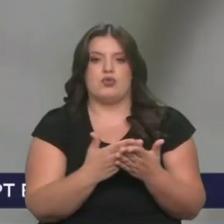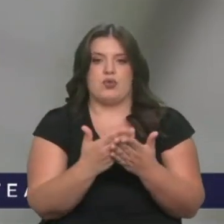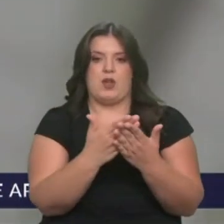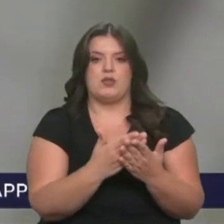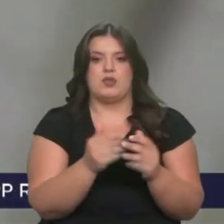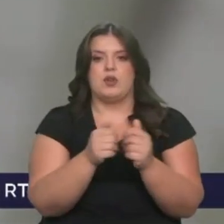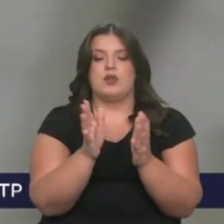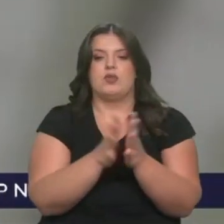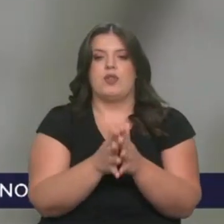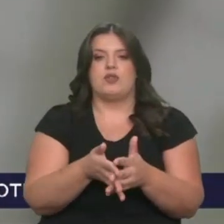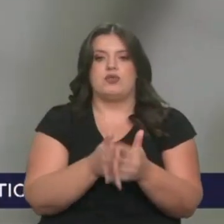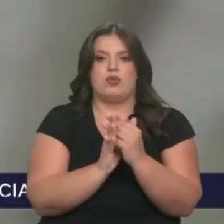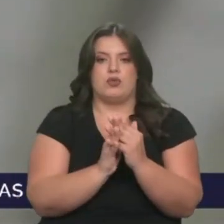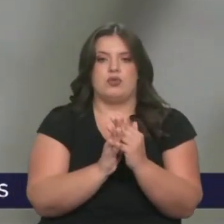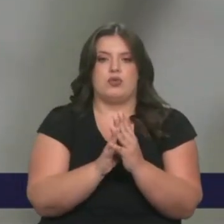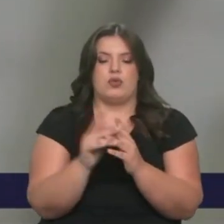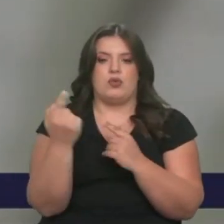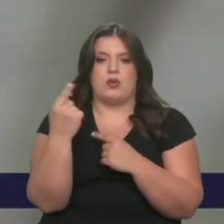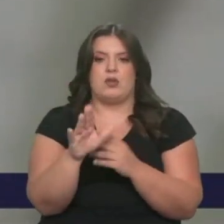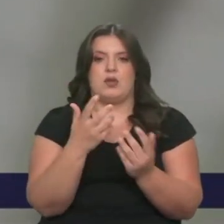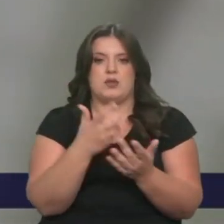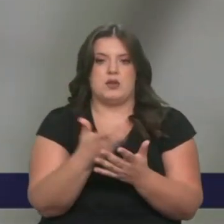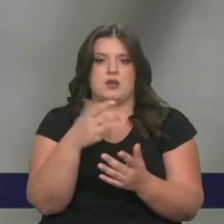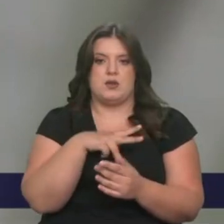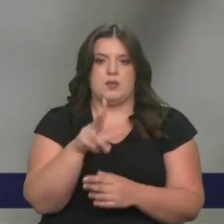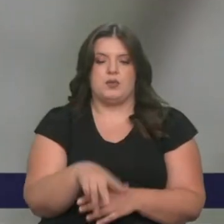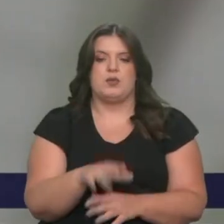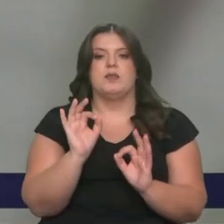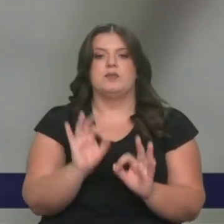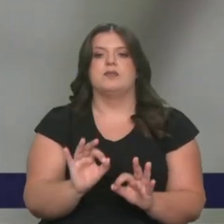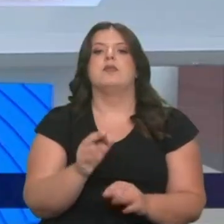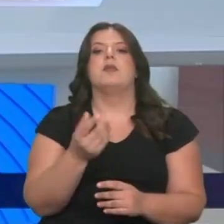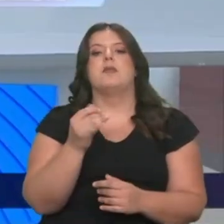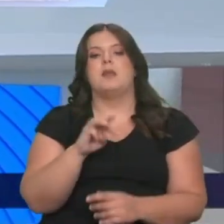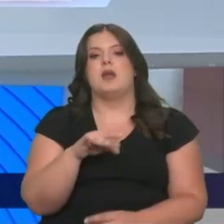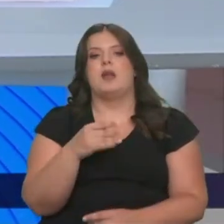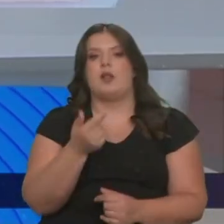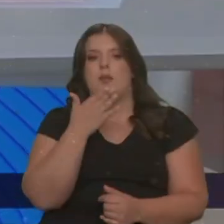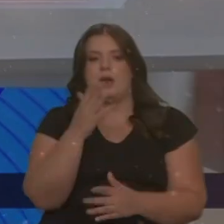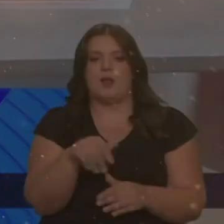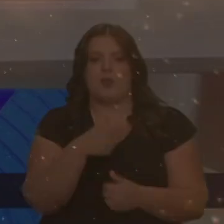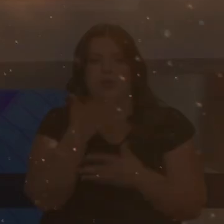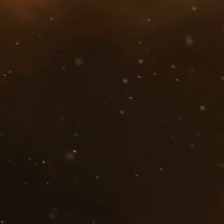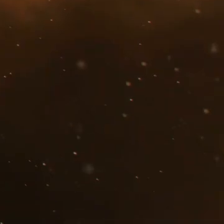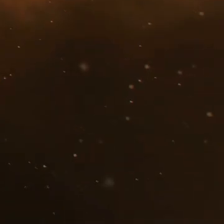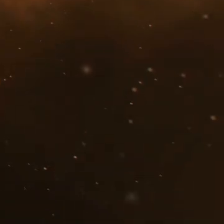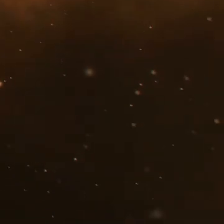toda a estrutura que trouxe esta distinção para Portugal. Certíssimo. Miguel, obrigado. Bom dia. Obrigado, Daniel.